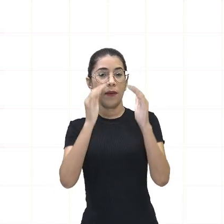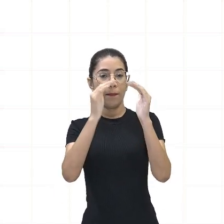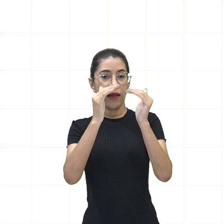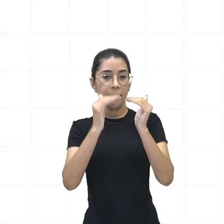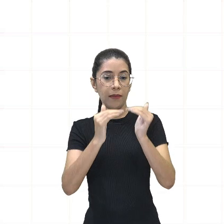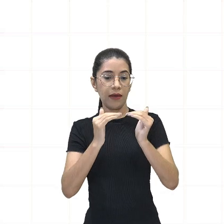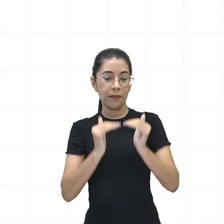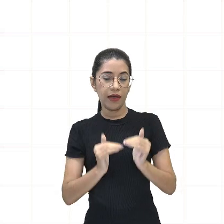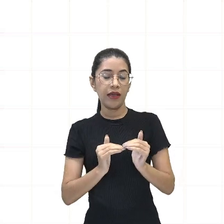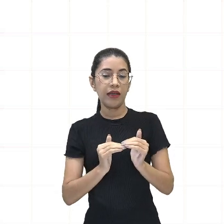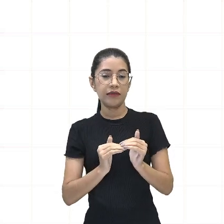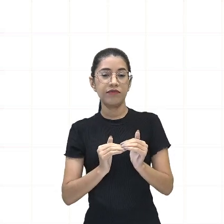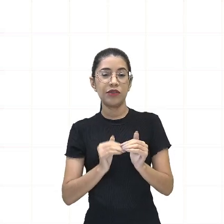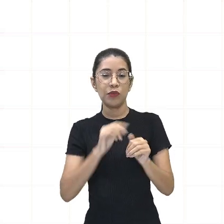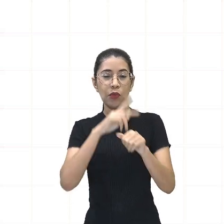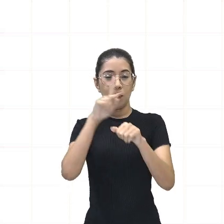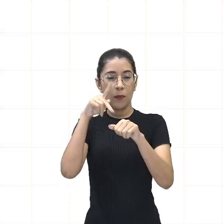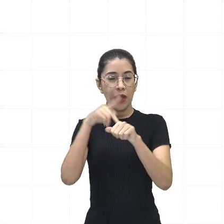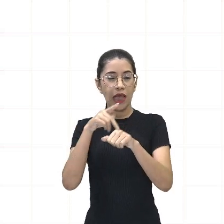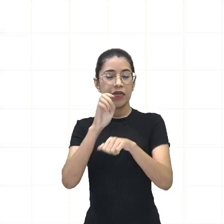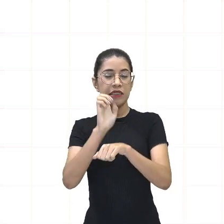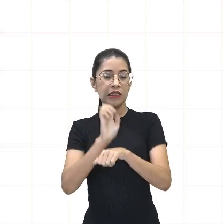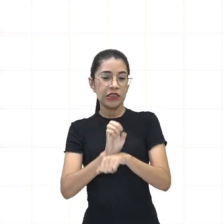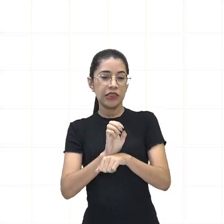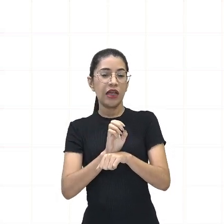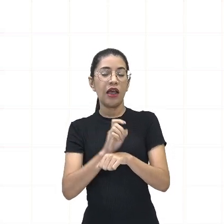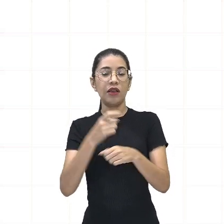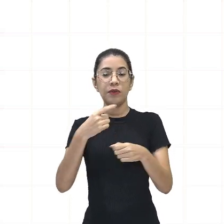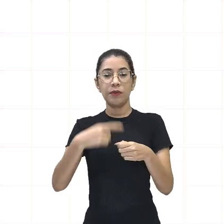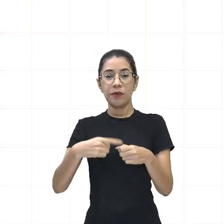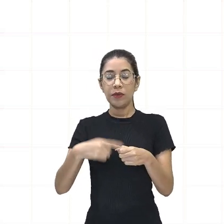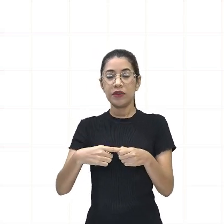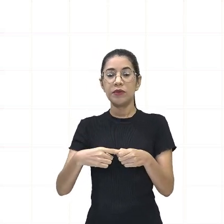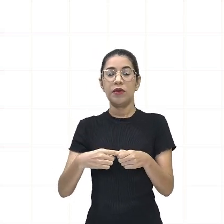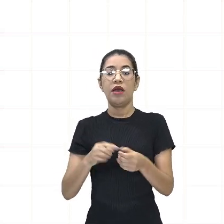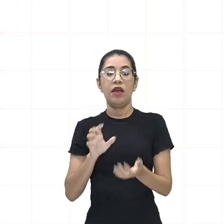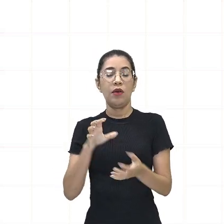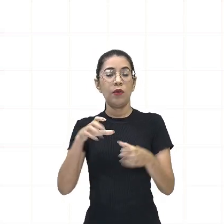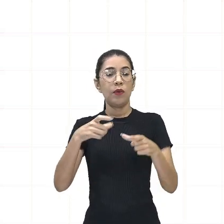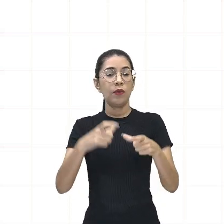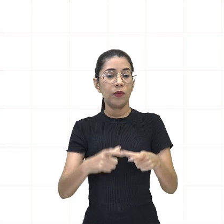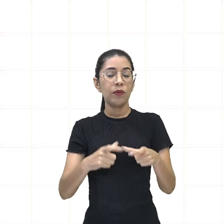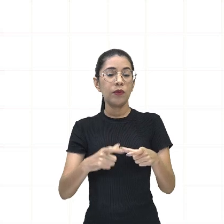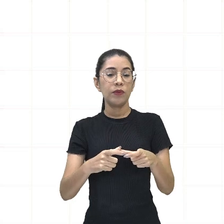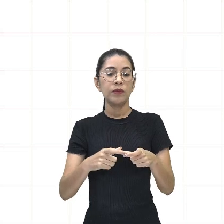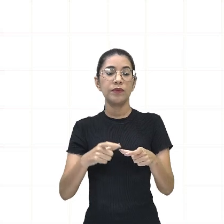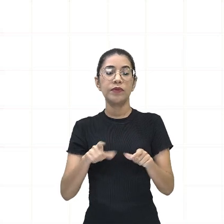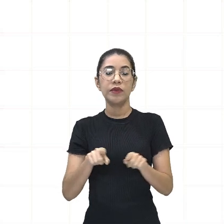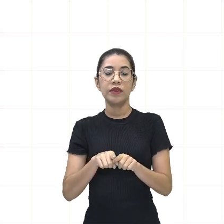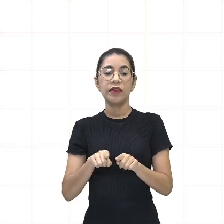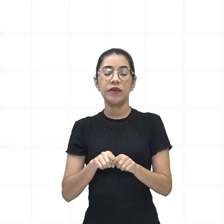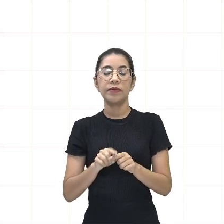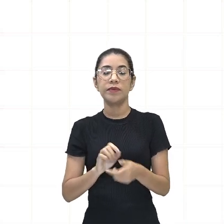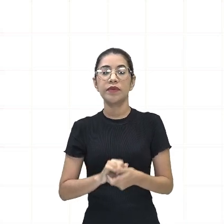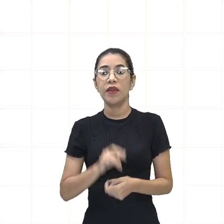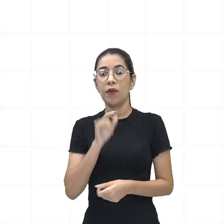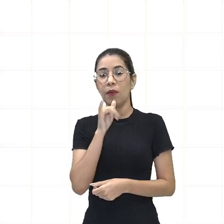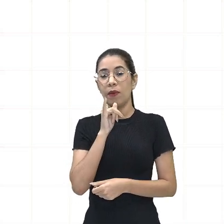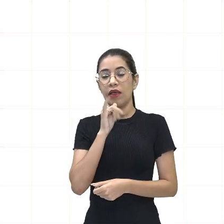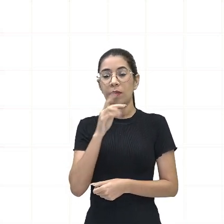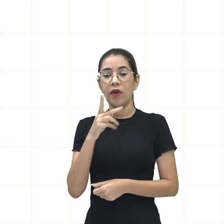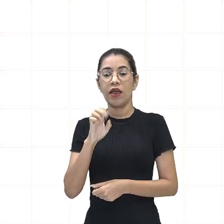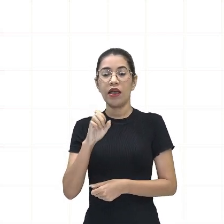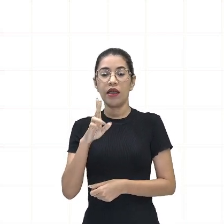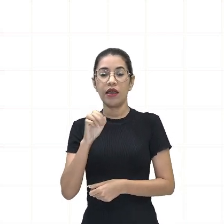bom? Seguindo país, estado, município, nós vamos encontrar também os distritos. E aí é o exemplo